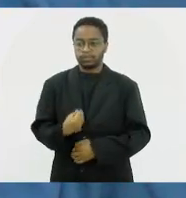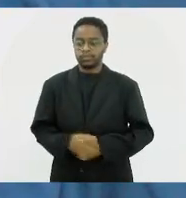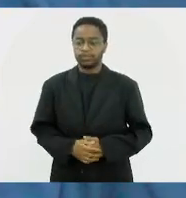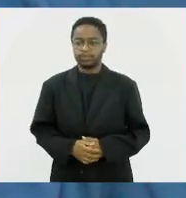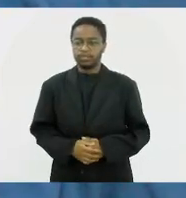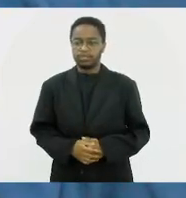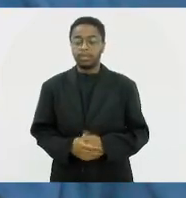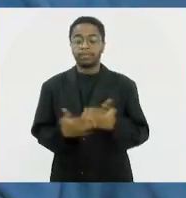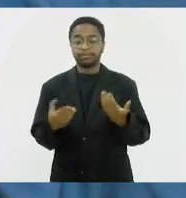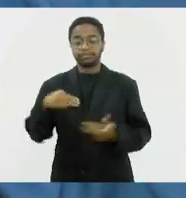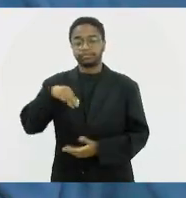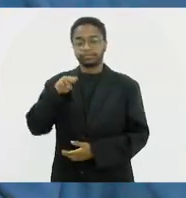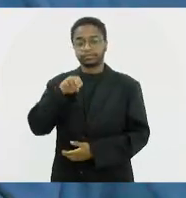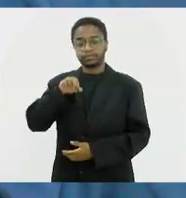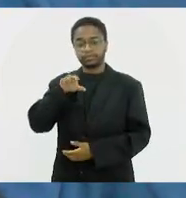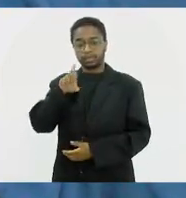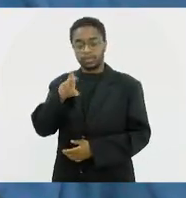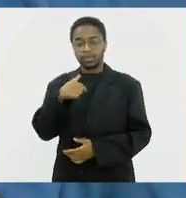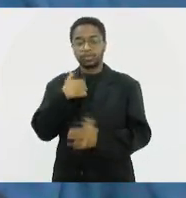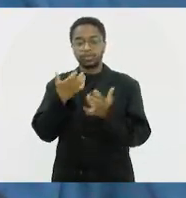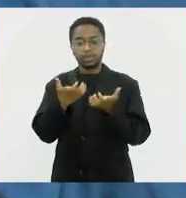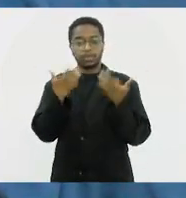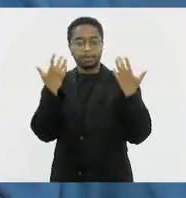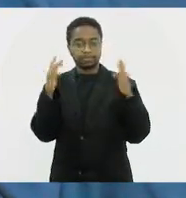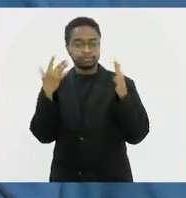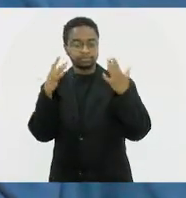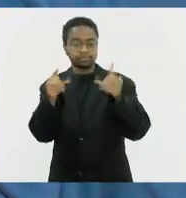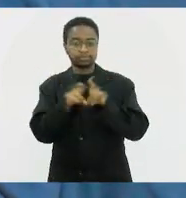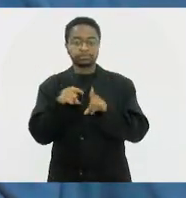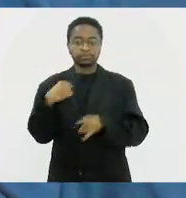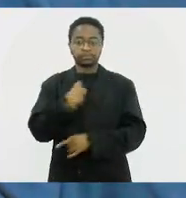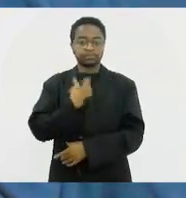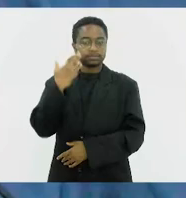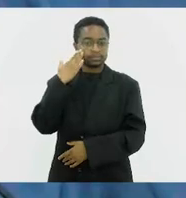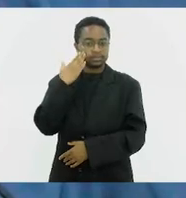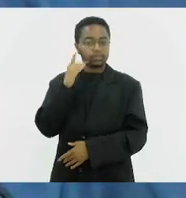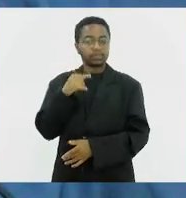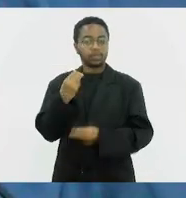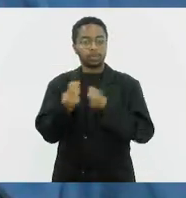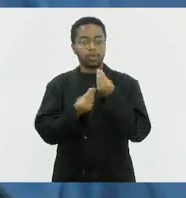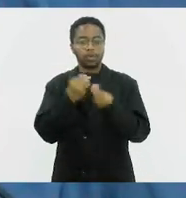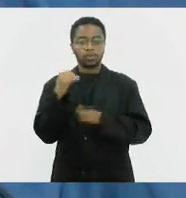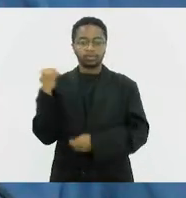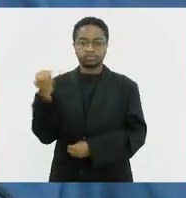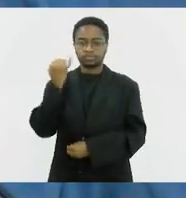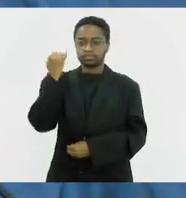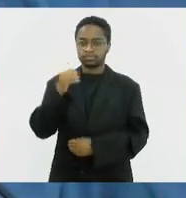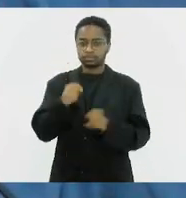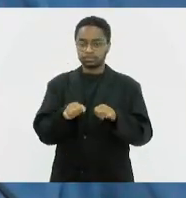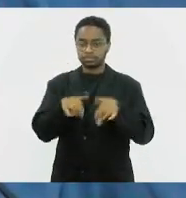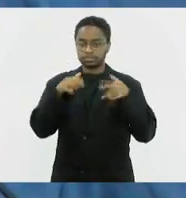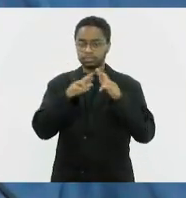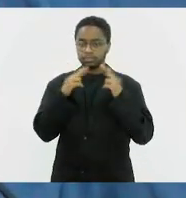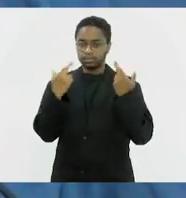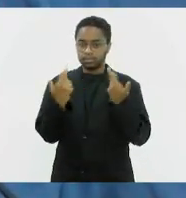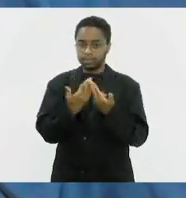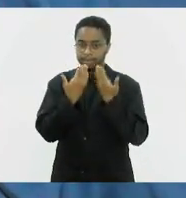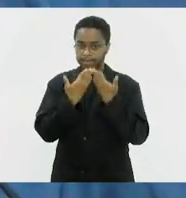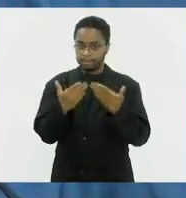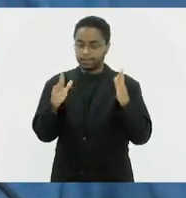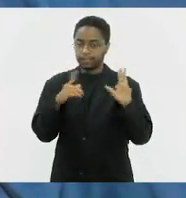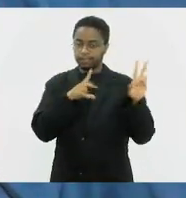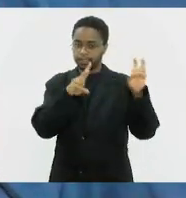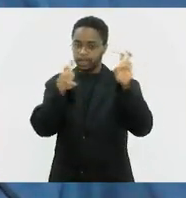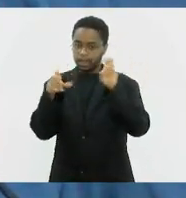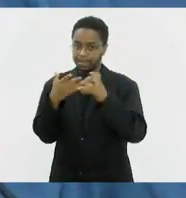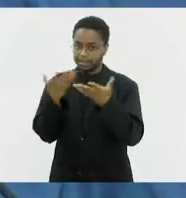gostaria de te parabenizar, e a gente sabe da importância que é uma audiência pública com esse tema.